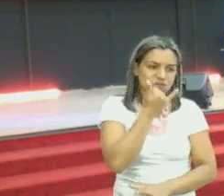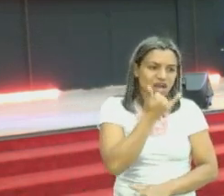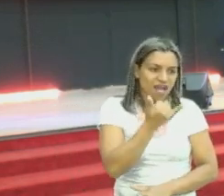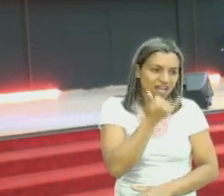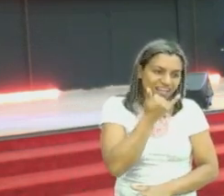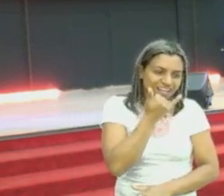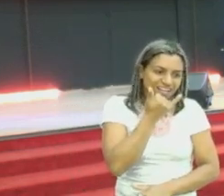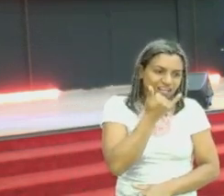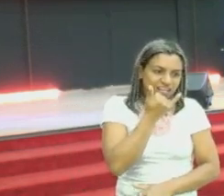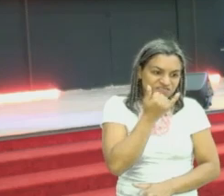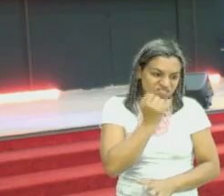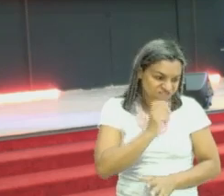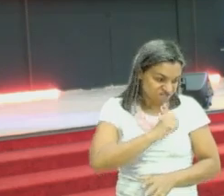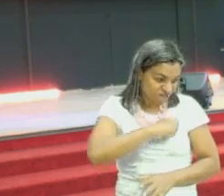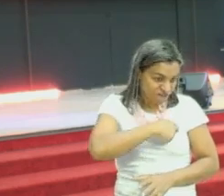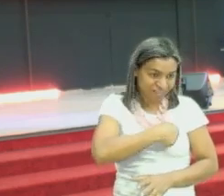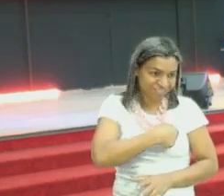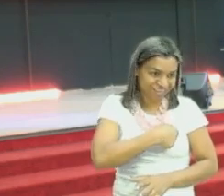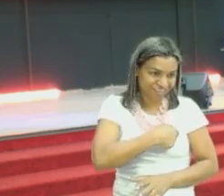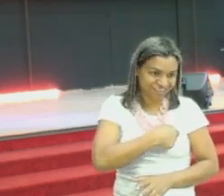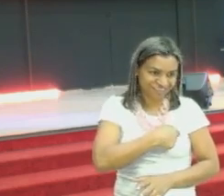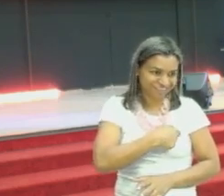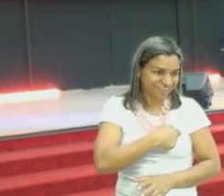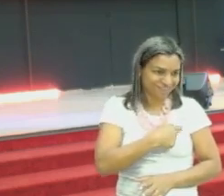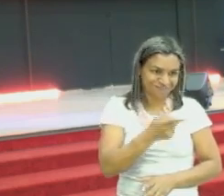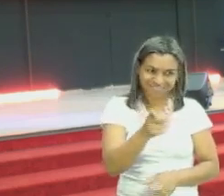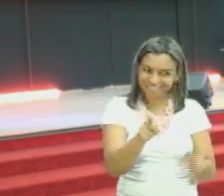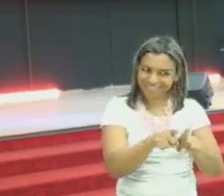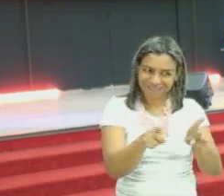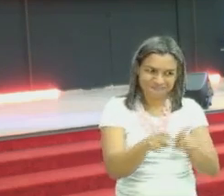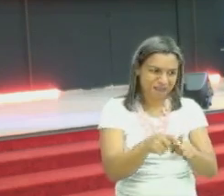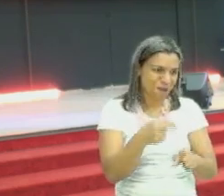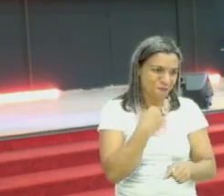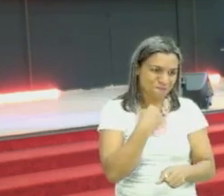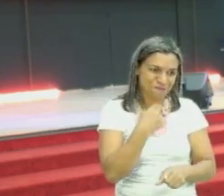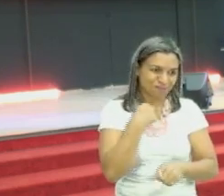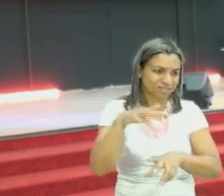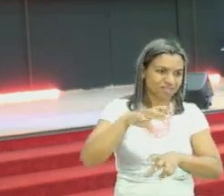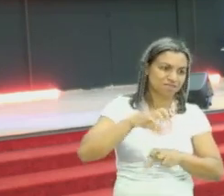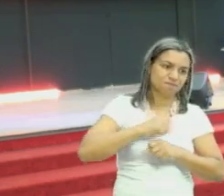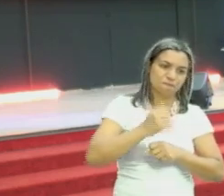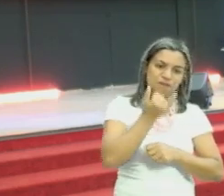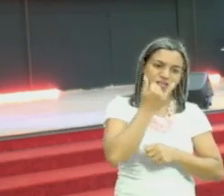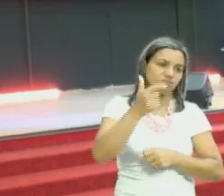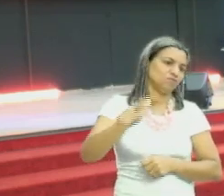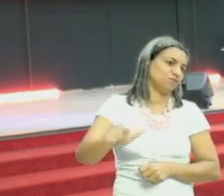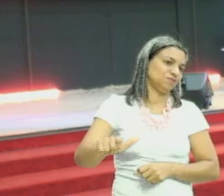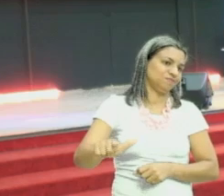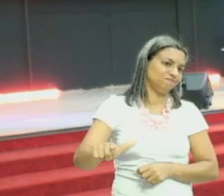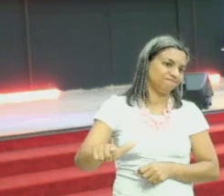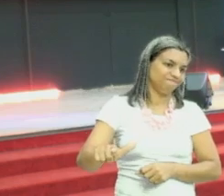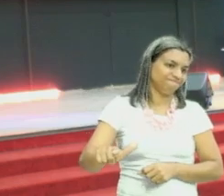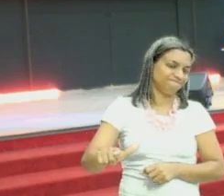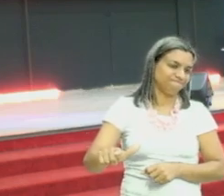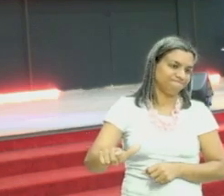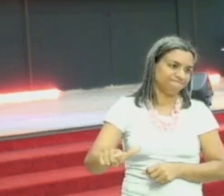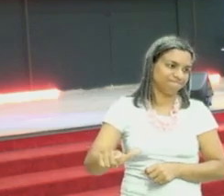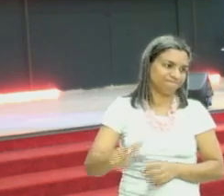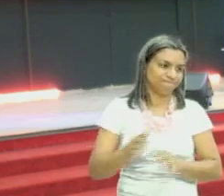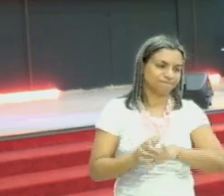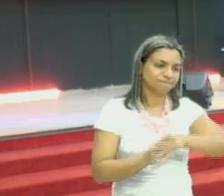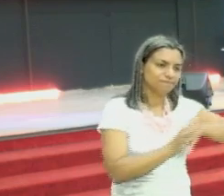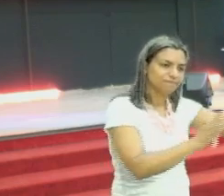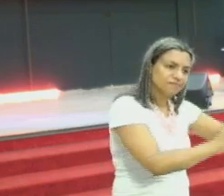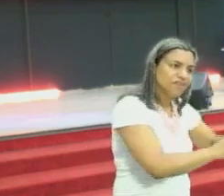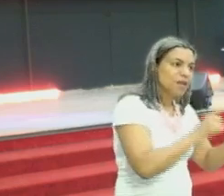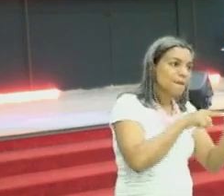se fecha para o perdão, você também não pode ser perdoado. Deixe-me fazer uma